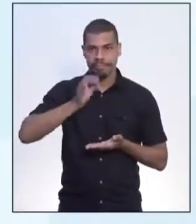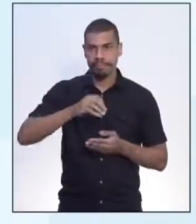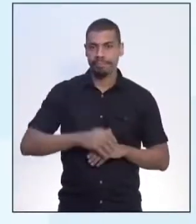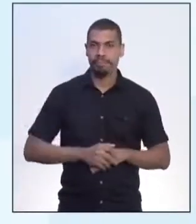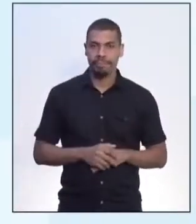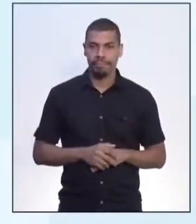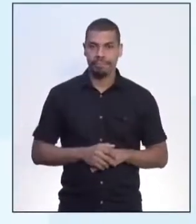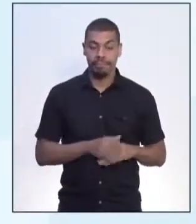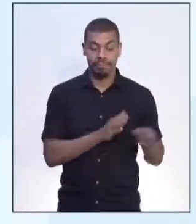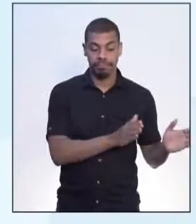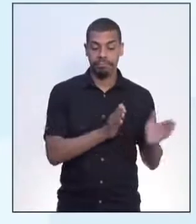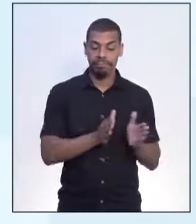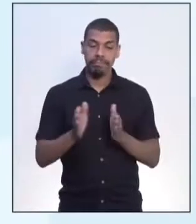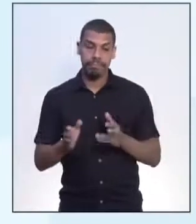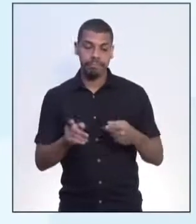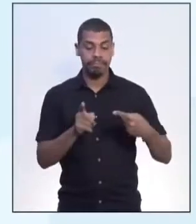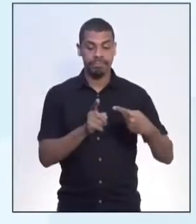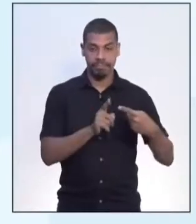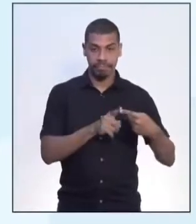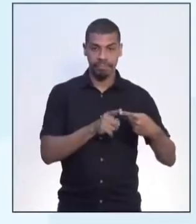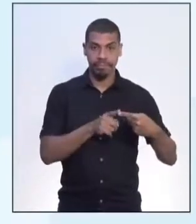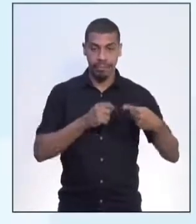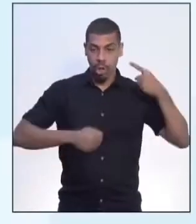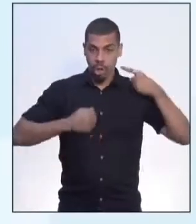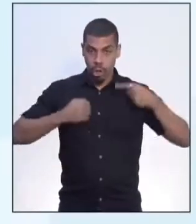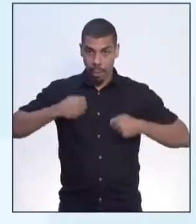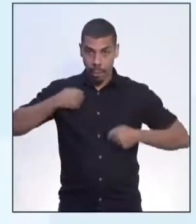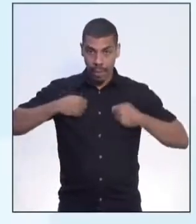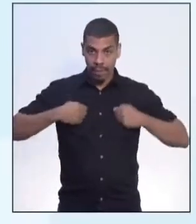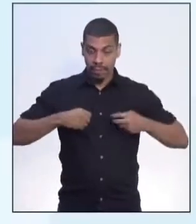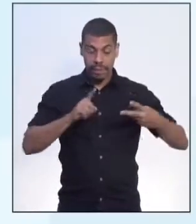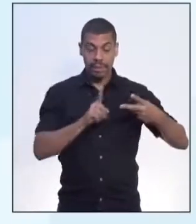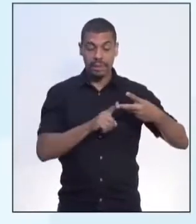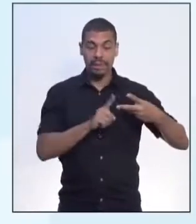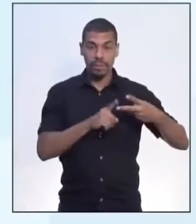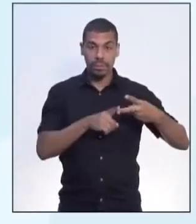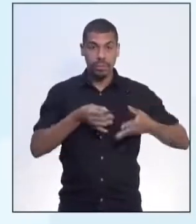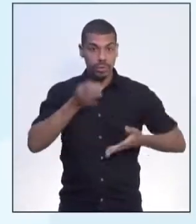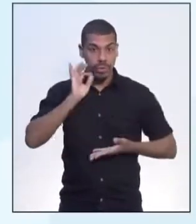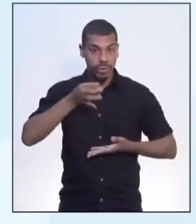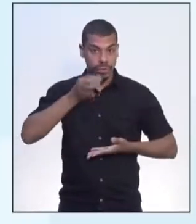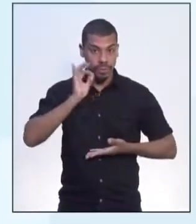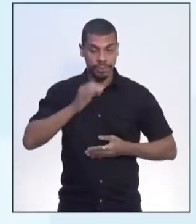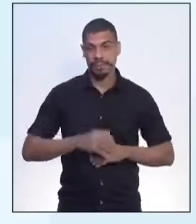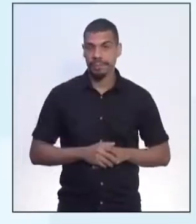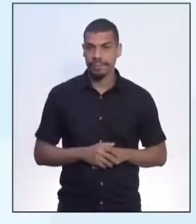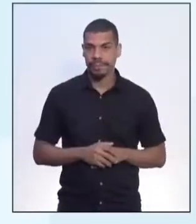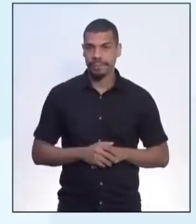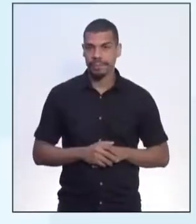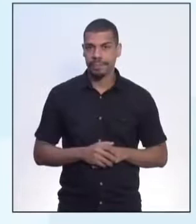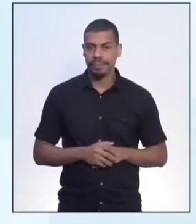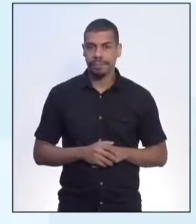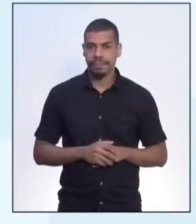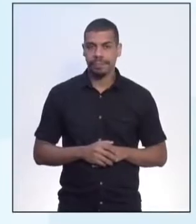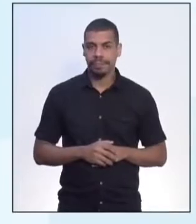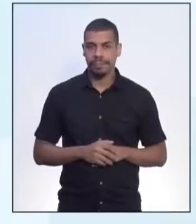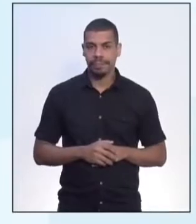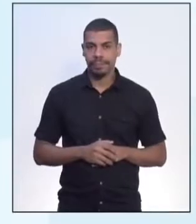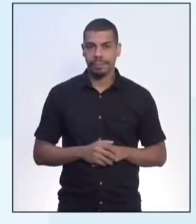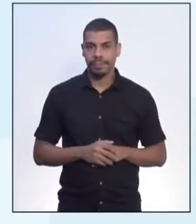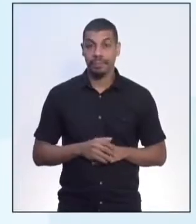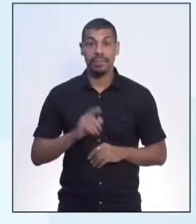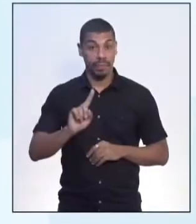banho e fez mais uma atividade. Então, and veio acrescentar uma outra ação, ok? After that, I go to